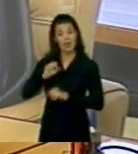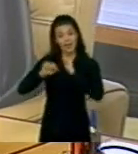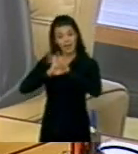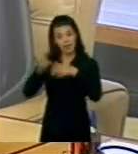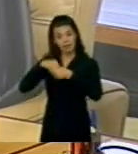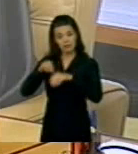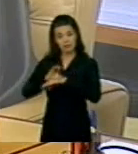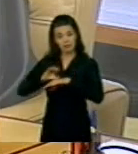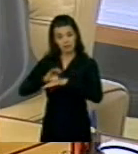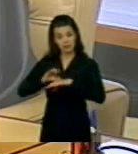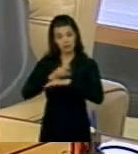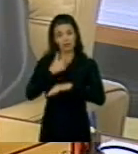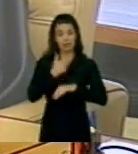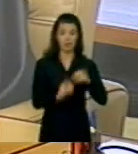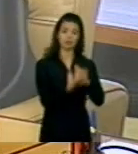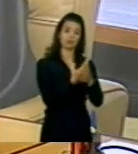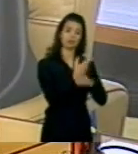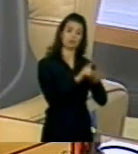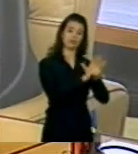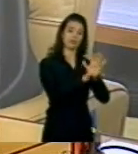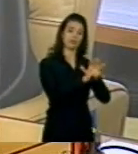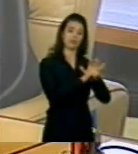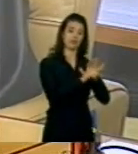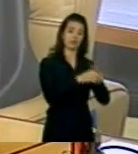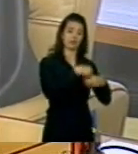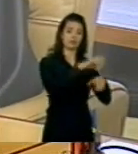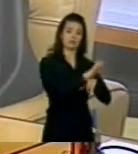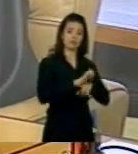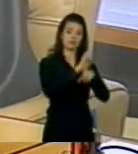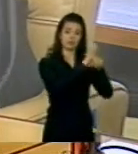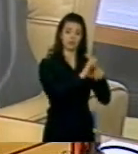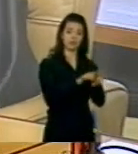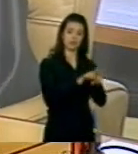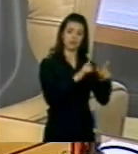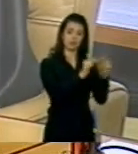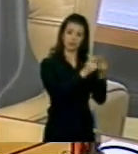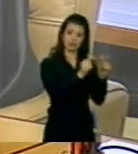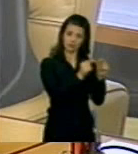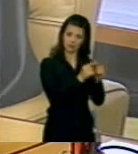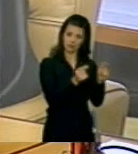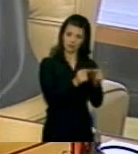na Constituição. É nesse sentido que importa perquirir